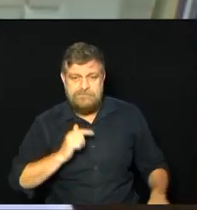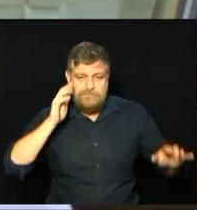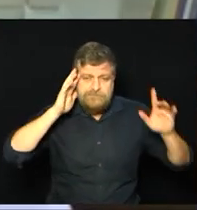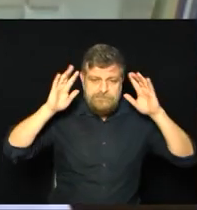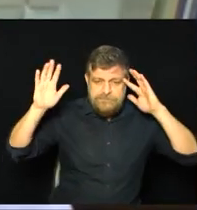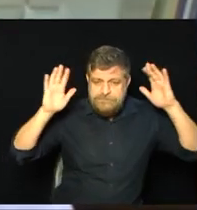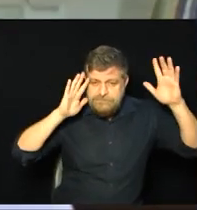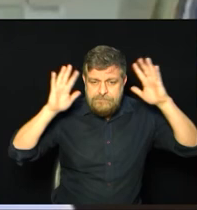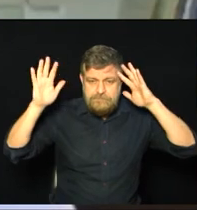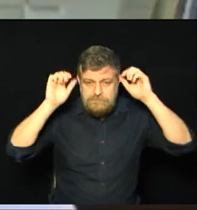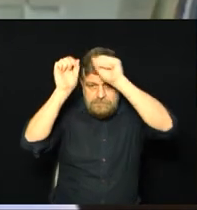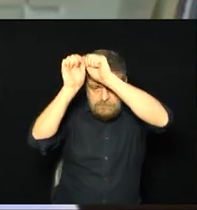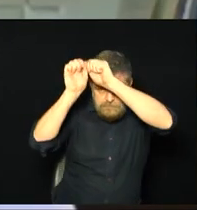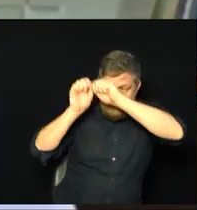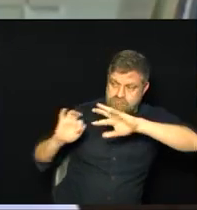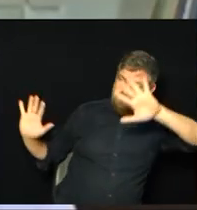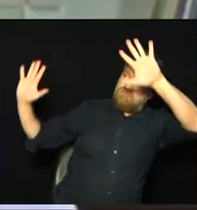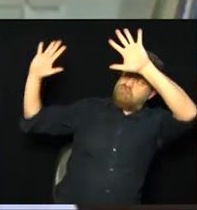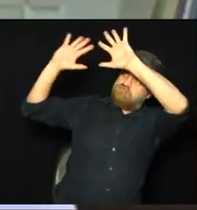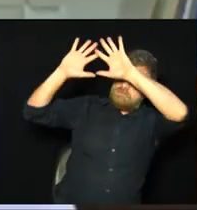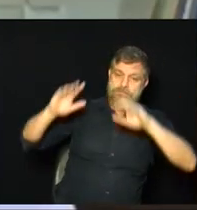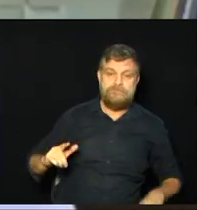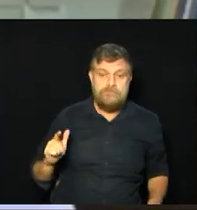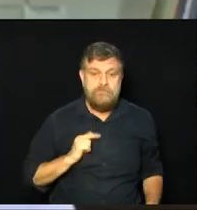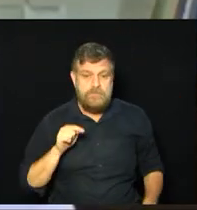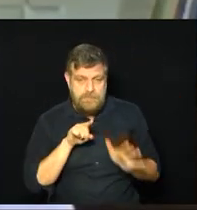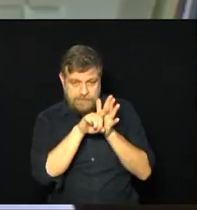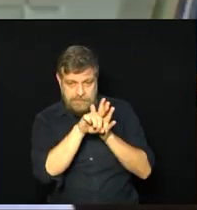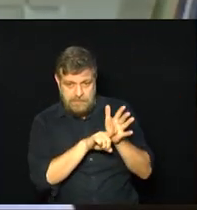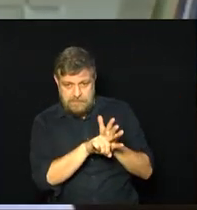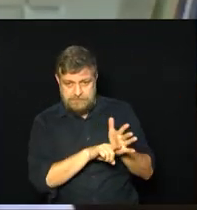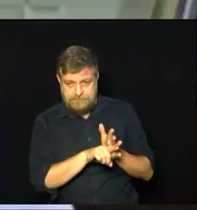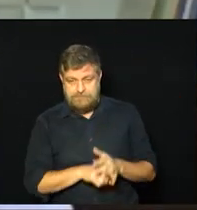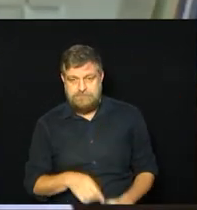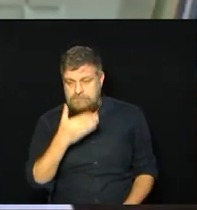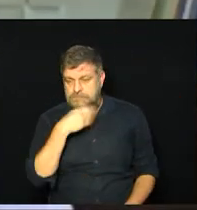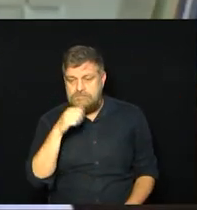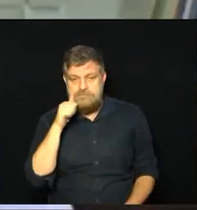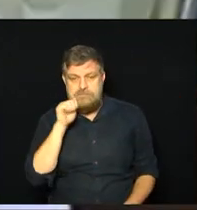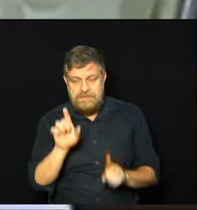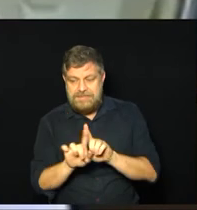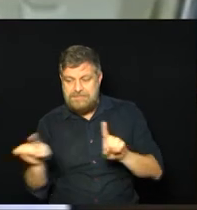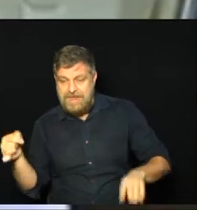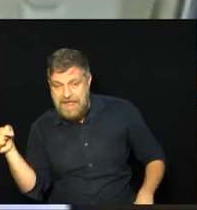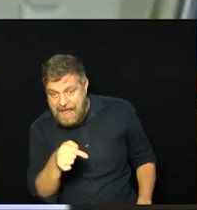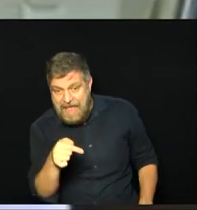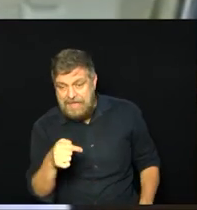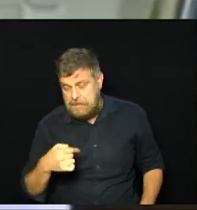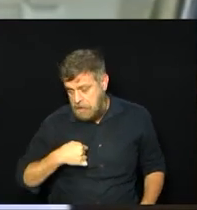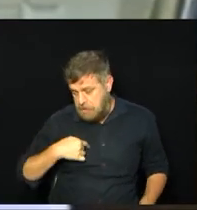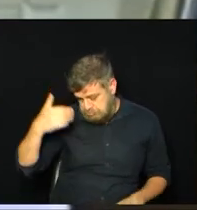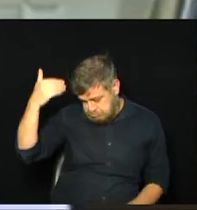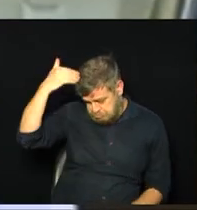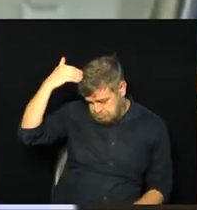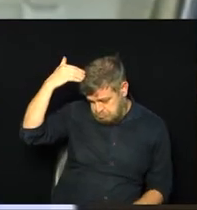imaginação muito grande. E a grande maioria dos filhos, quando os pais se separam, eles acreditam que eles foram o motivo da